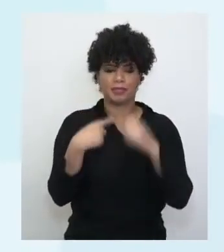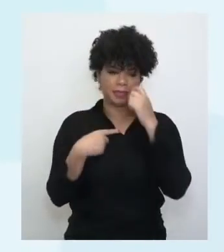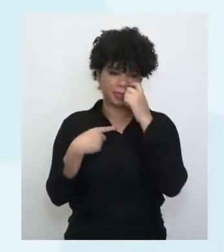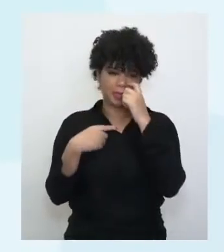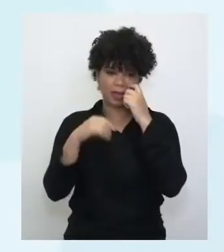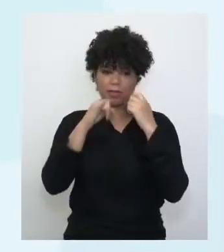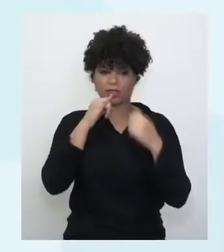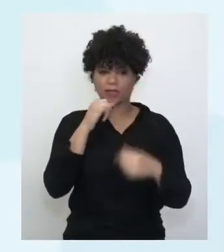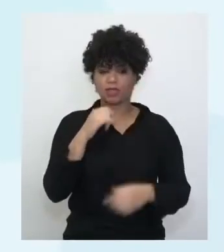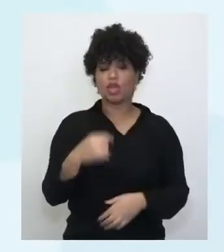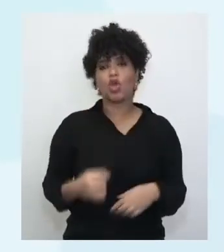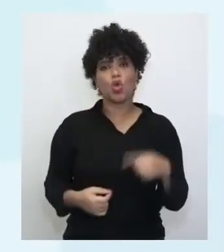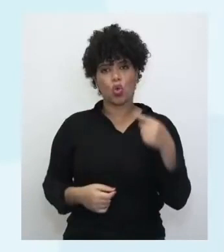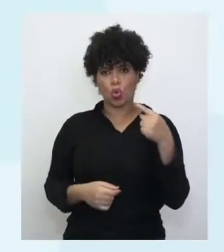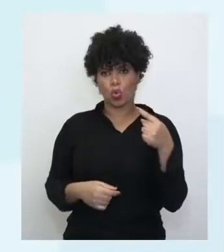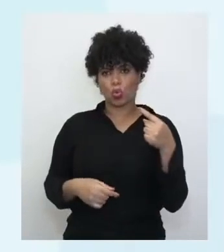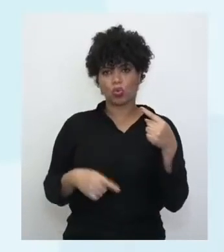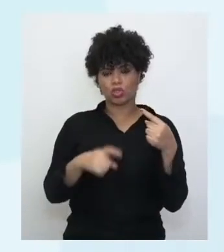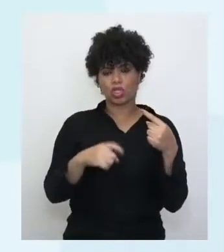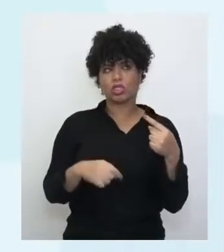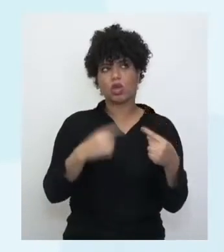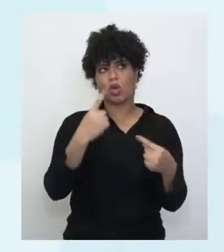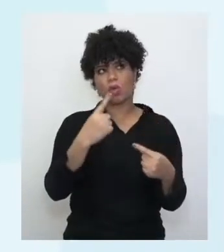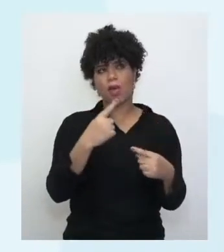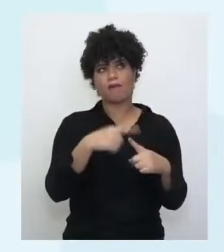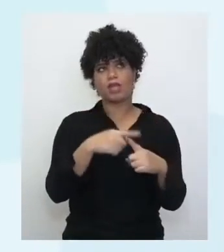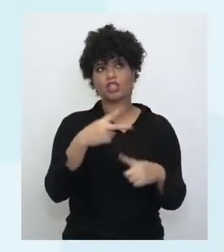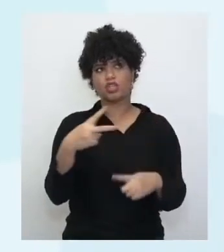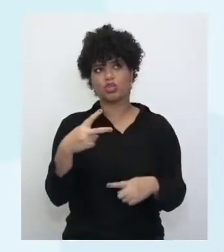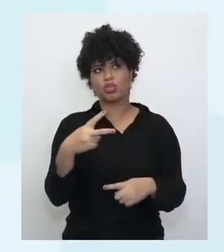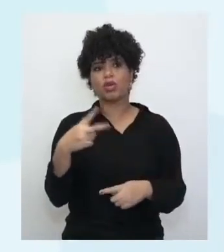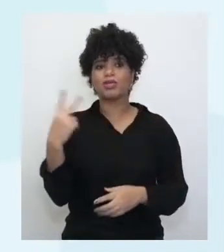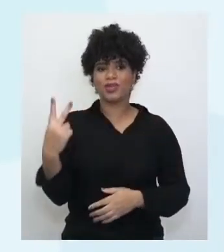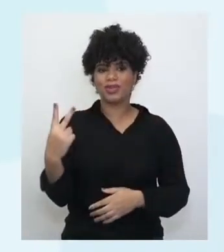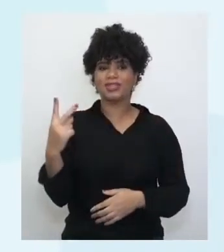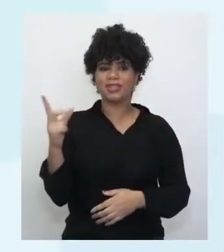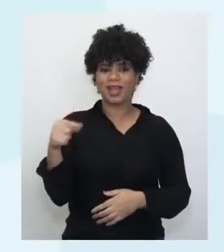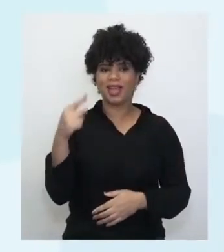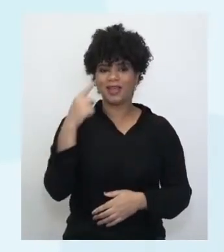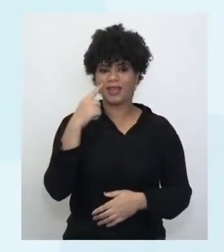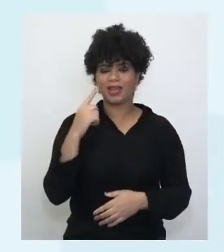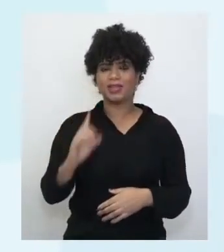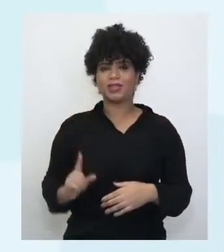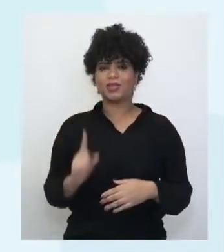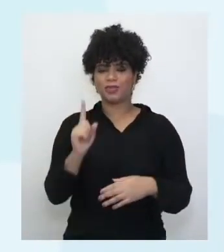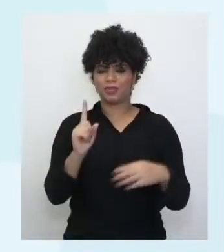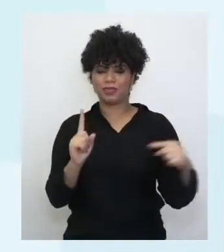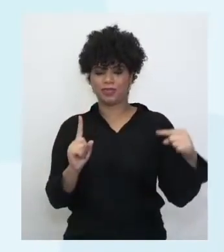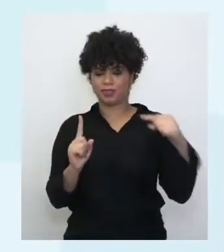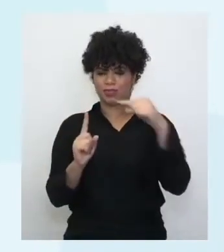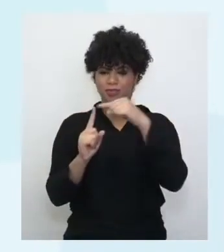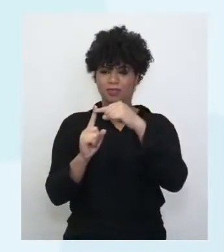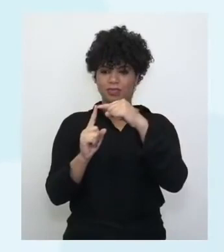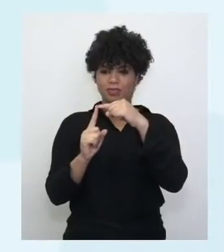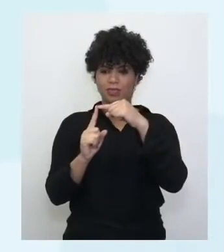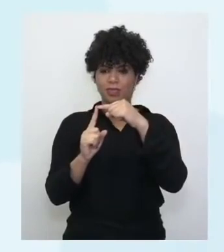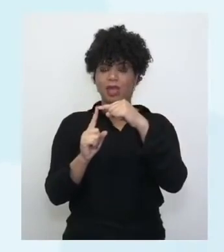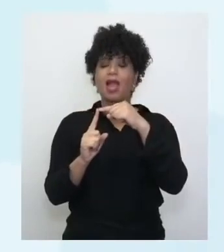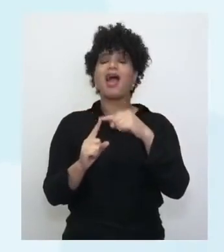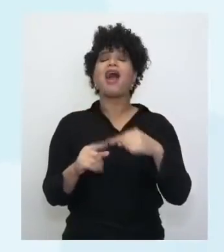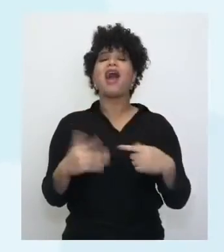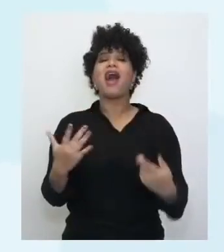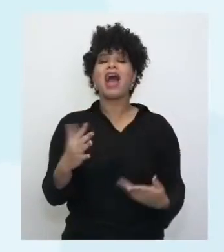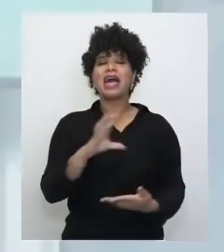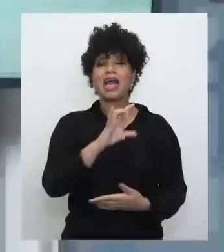meu x vale 1, uma vez o 2 vai dar 2. Pode ver que ele está ligado lá no 2, ó. Ah, então, para cada